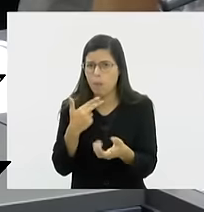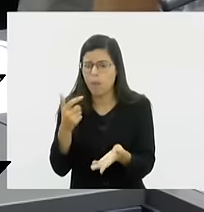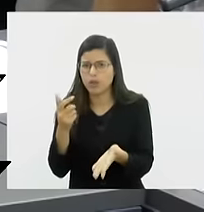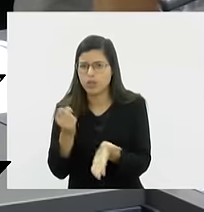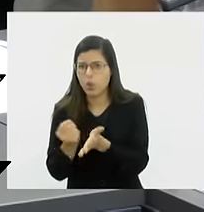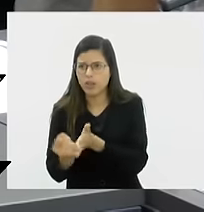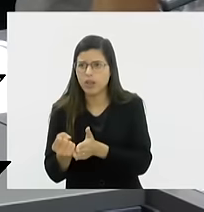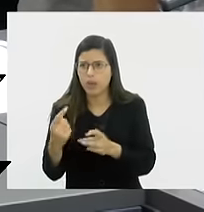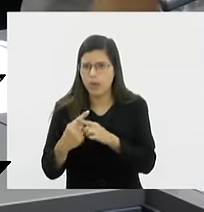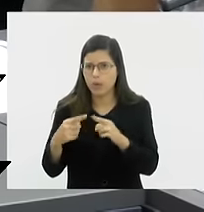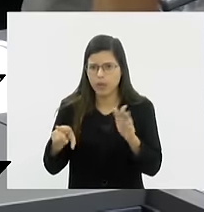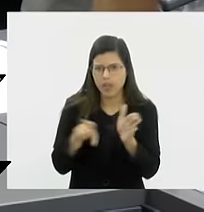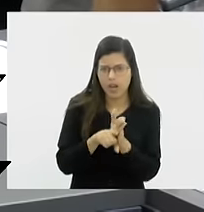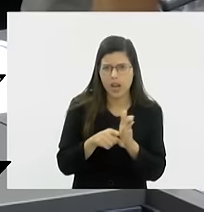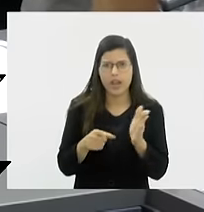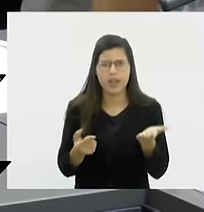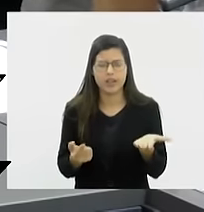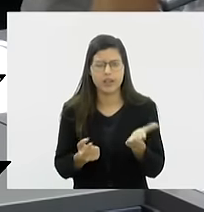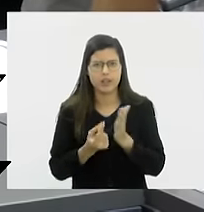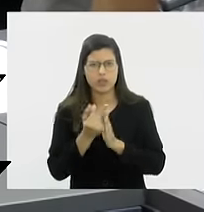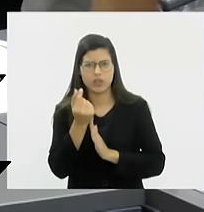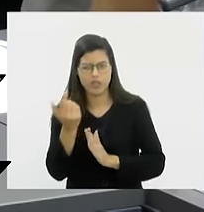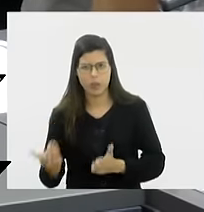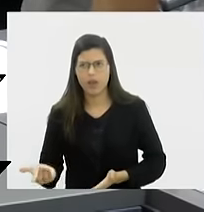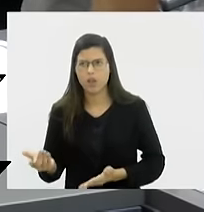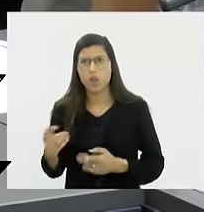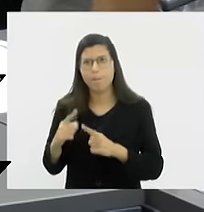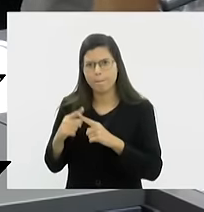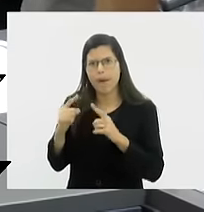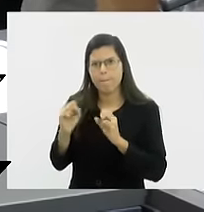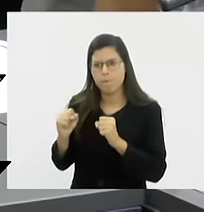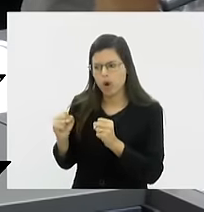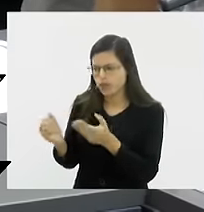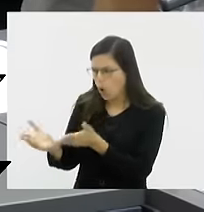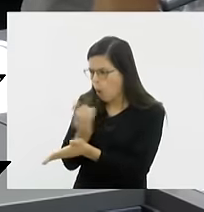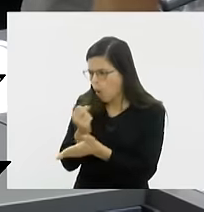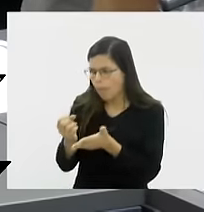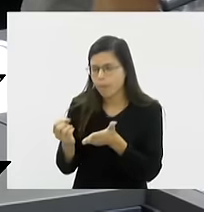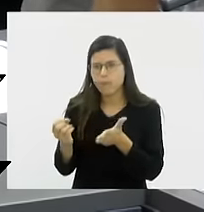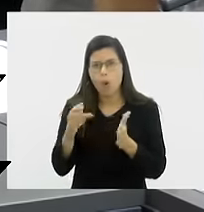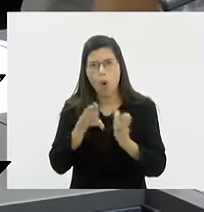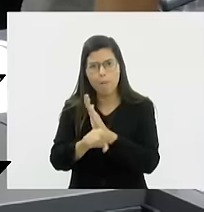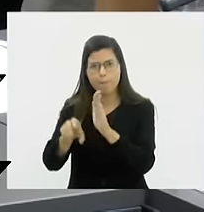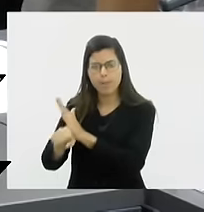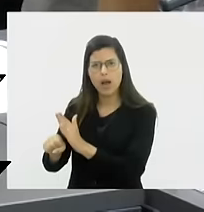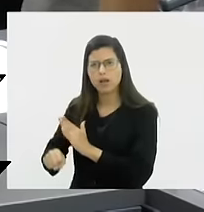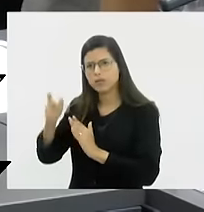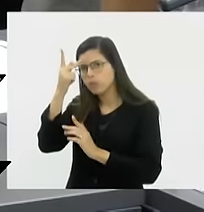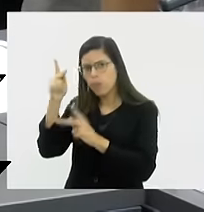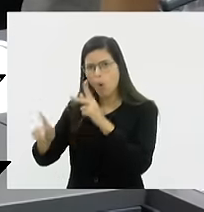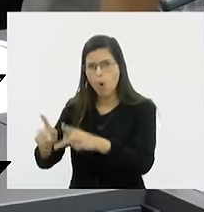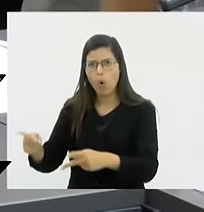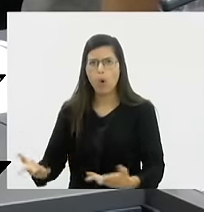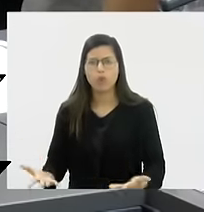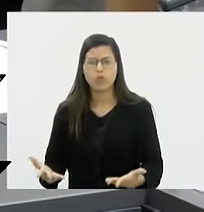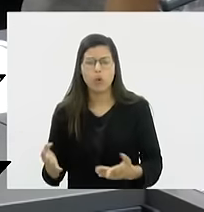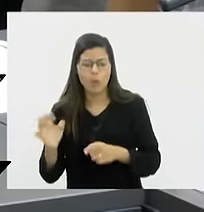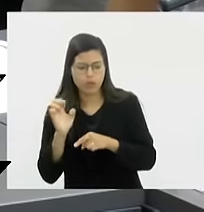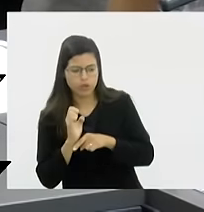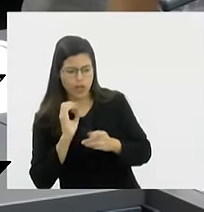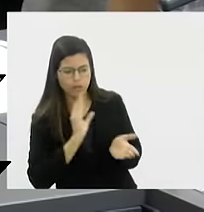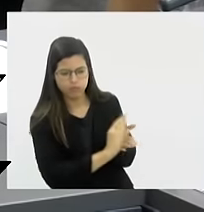isso por causa da lei, mas pode roubar o dinheiro? Pode roubar o cidadão? Chega, porra, não aguenta mais pro Estado tudo, pro povo nada, porra. Não dá mais,